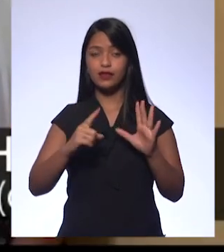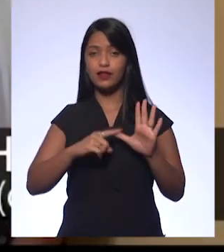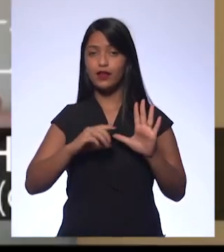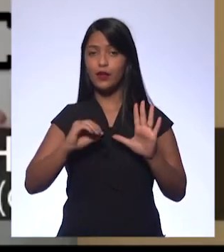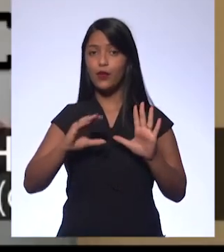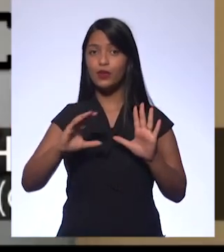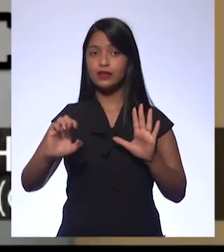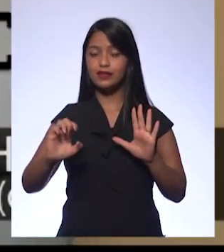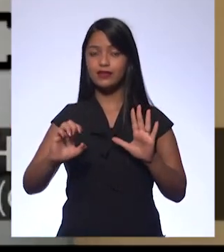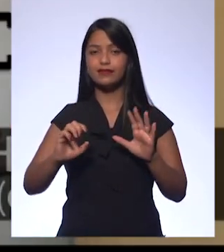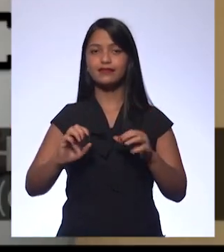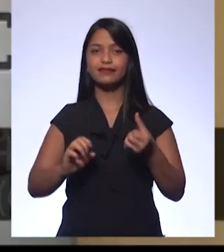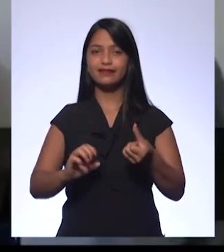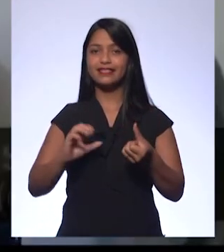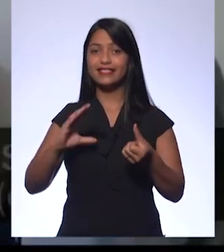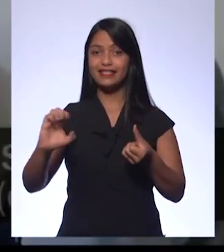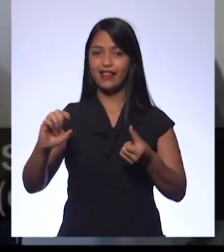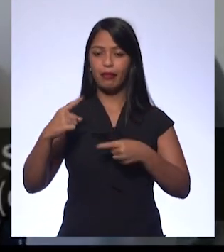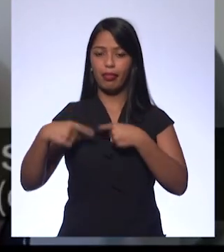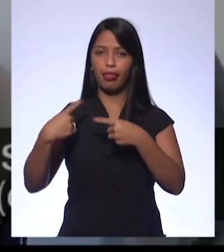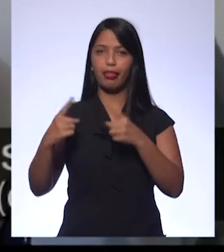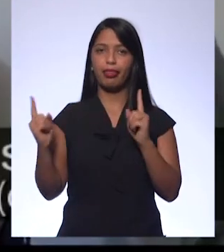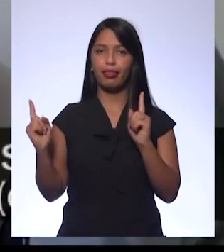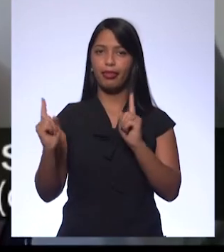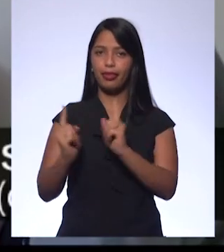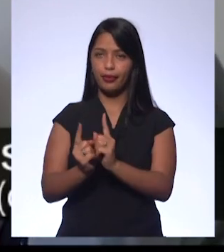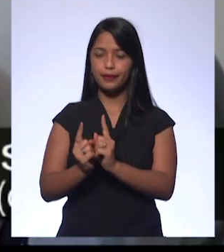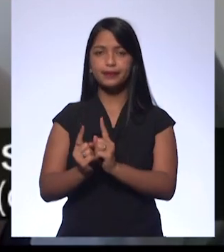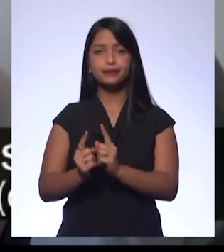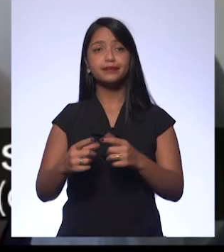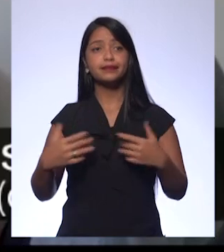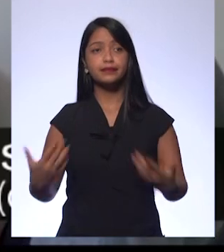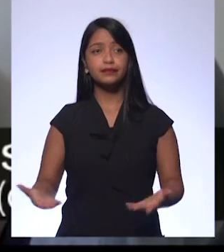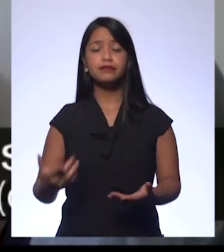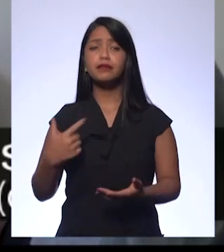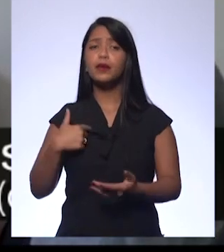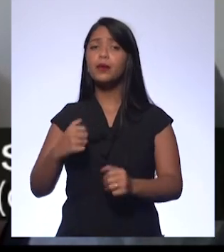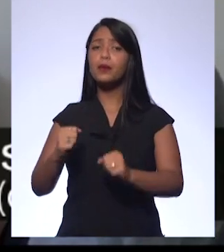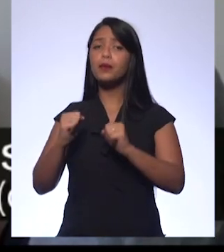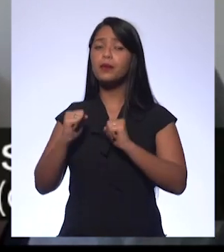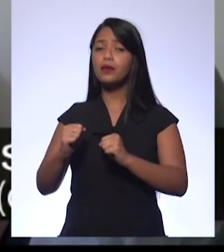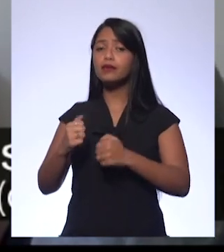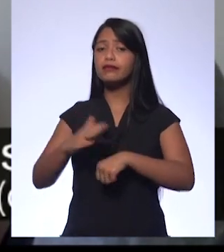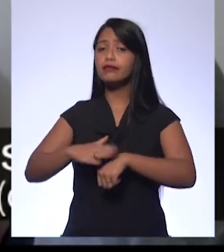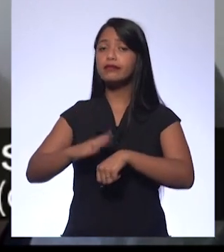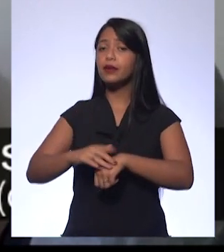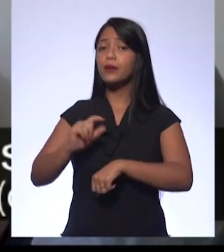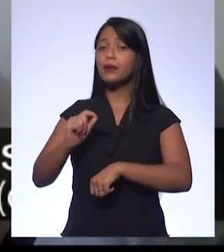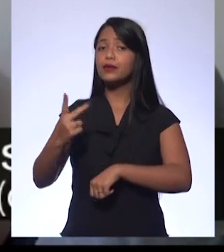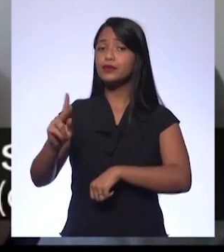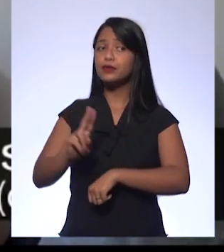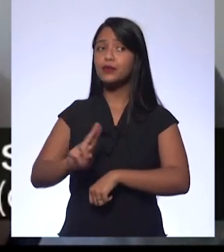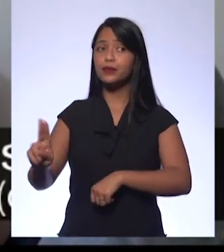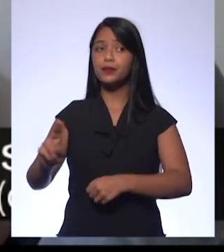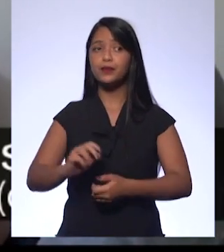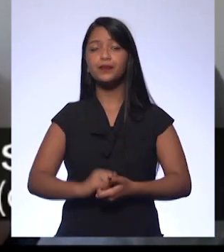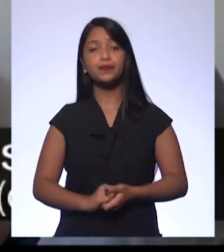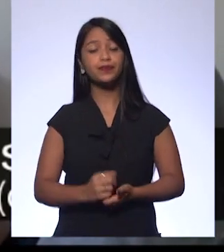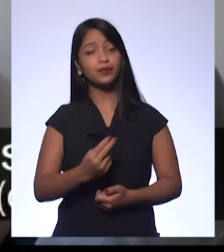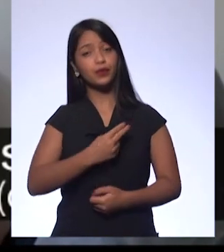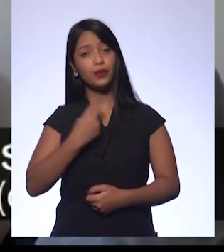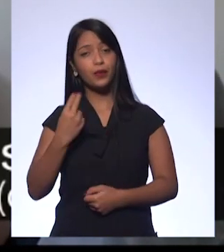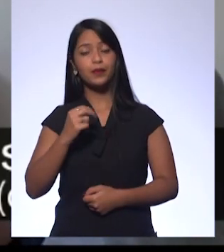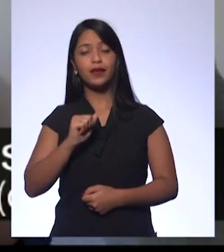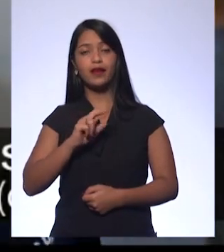Você. Se, a vossa designação que posso me submeter diante de seu nome? Arcides da Silva,